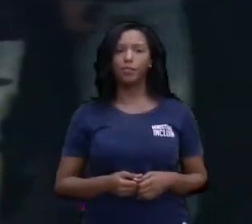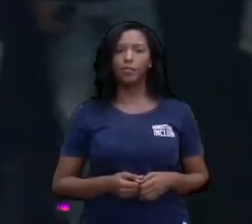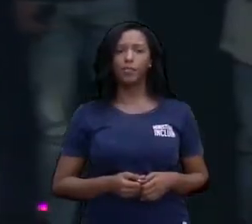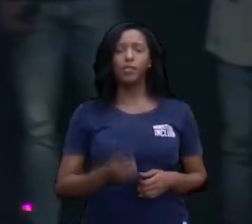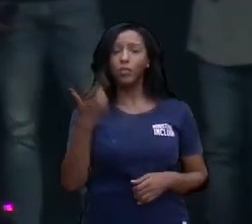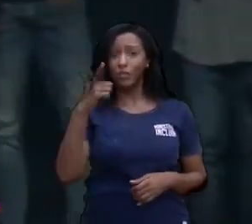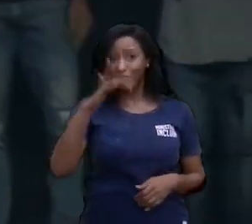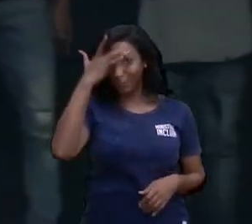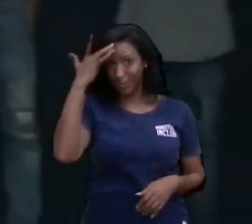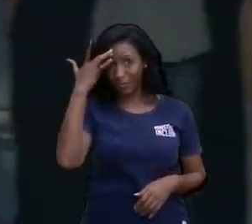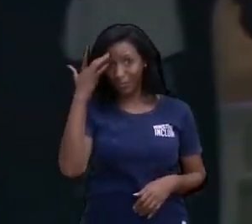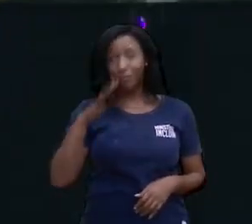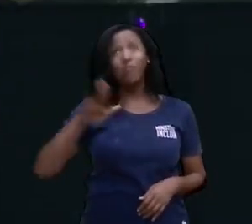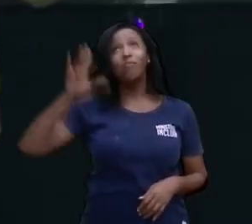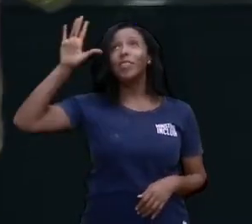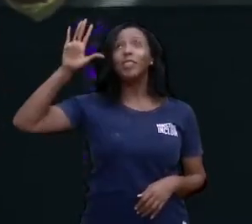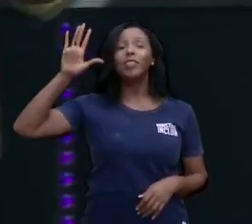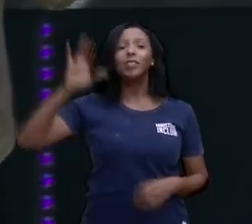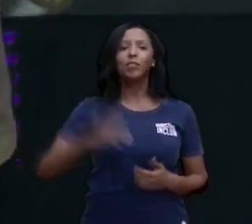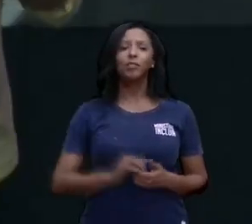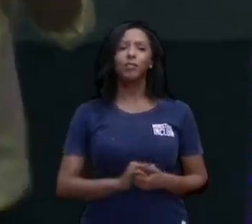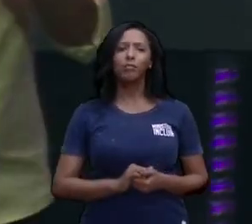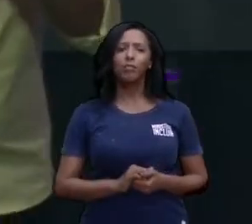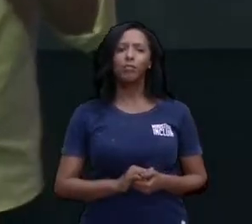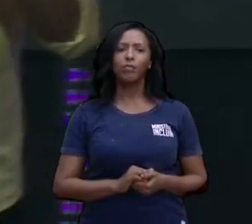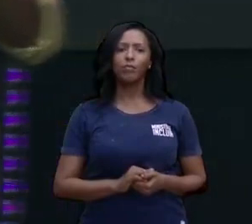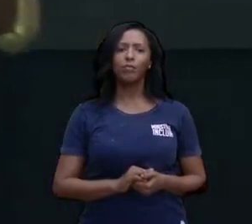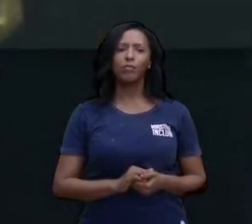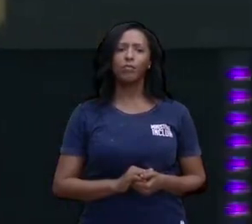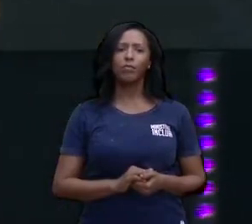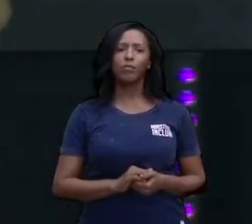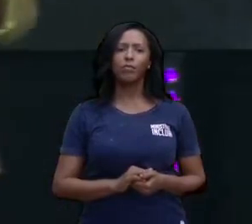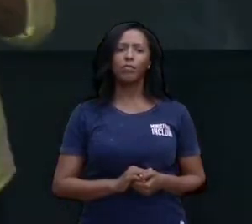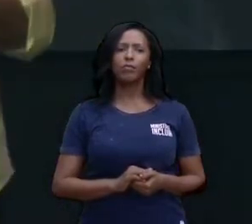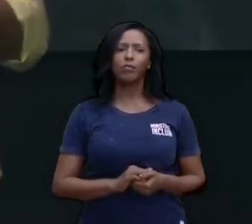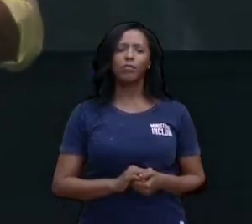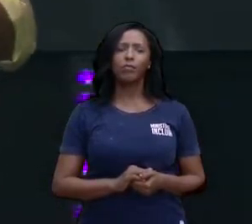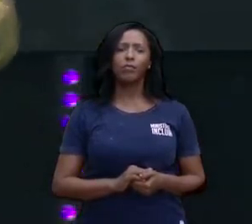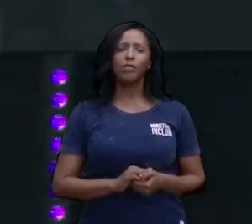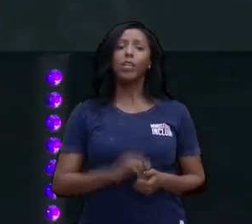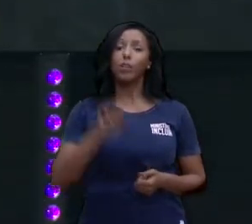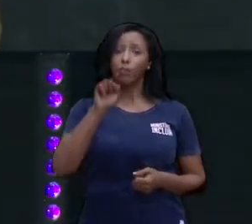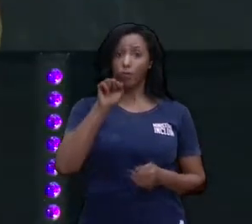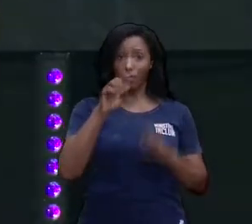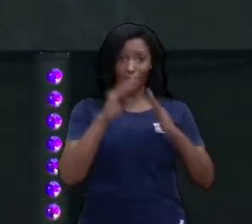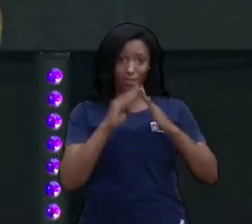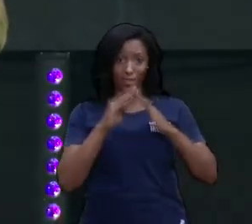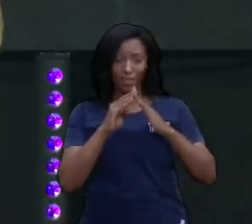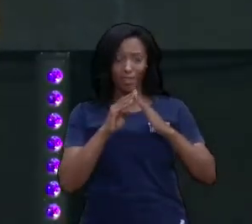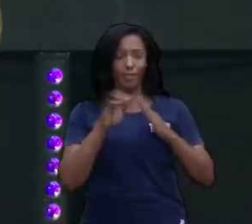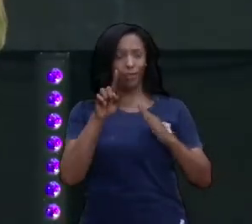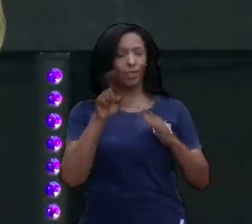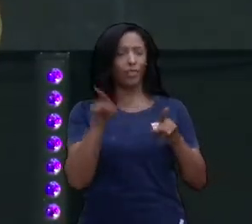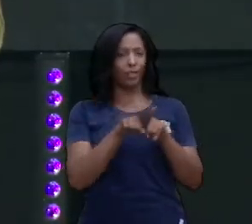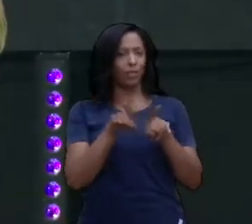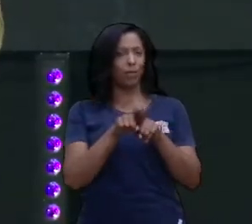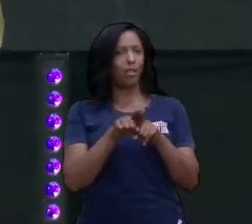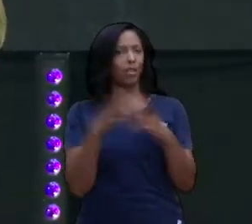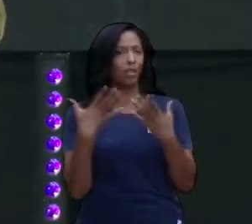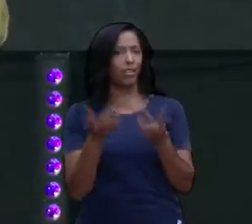eu quero orar por você mas alguém agora vou estar em casa tá tomando essa decisão tem WhatsApp aqui em baixo tá vendo o número de